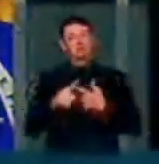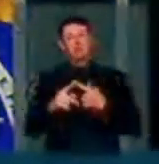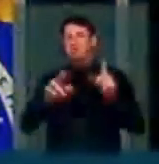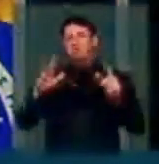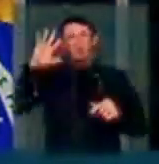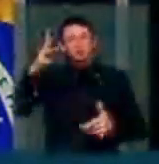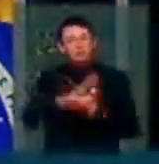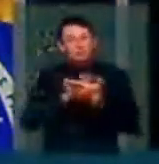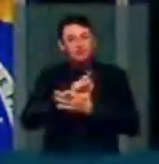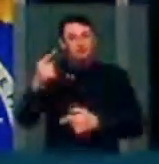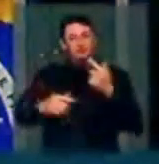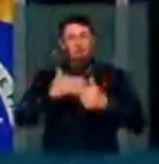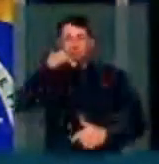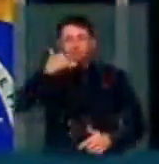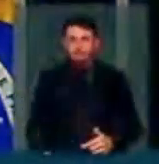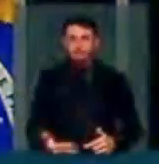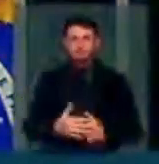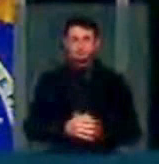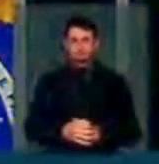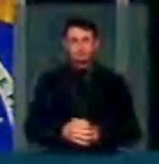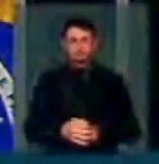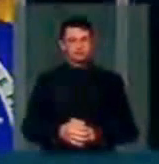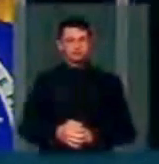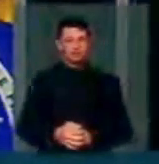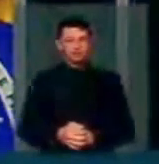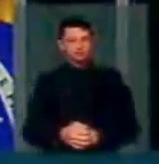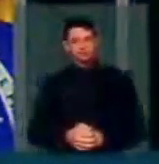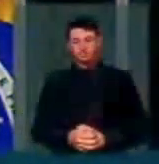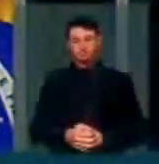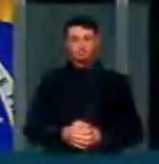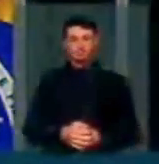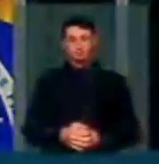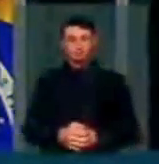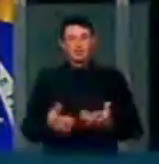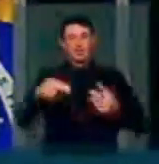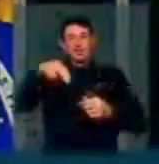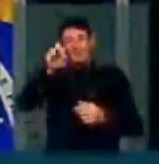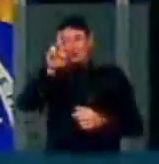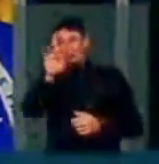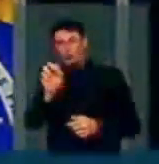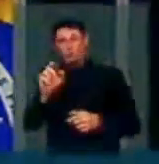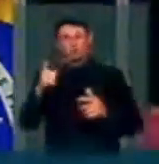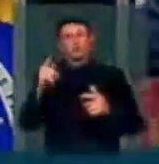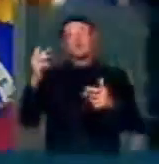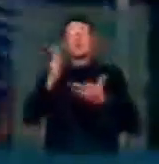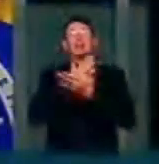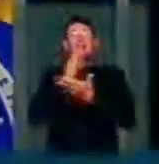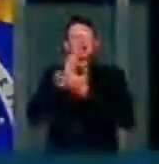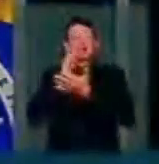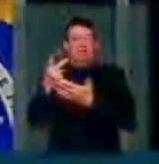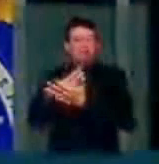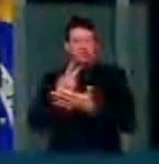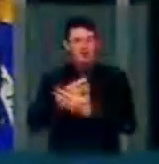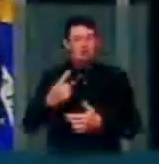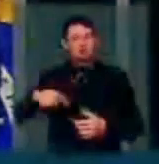nenhum e discutimos isso indefinidamente e interminantemente. Então, eu acho que neutralidade não tem nada de anormal, não tem nada de oculto aí. Devemos ser